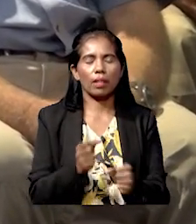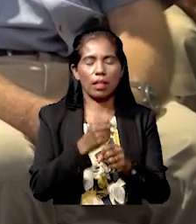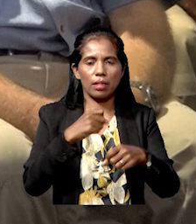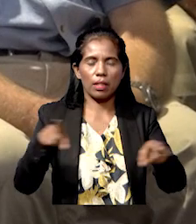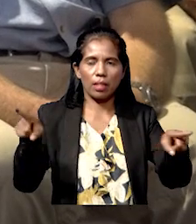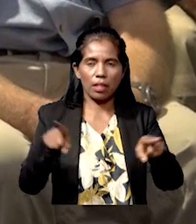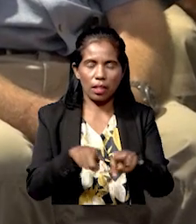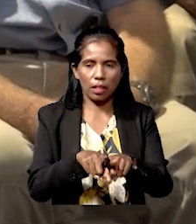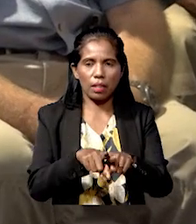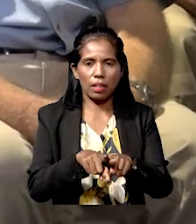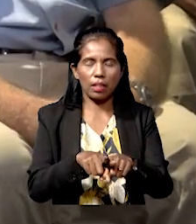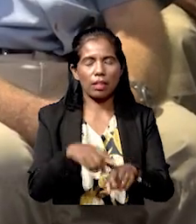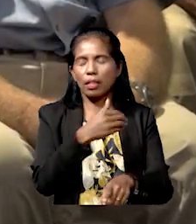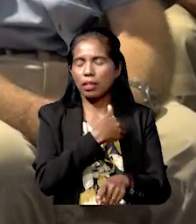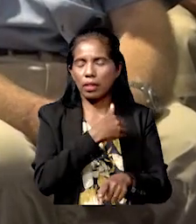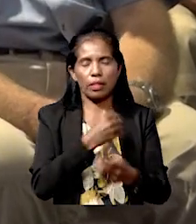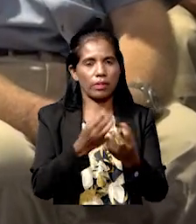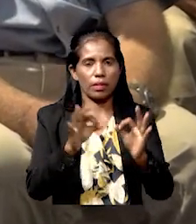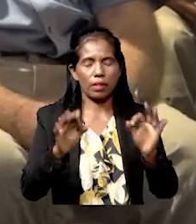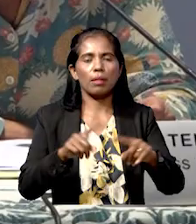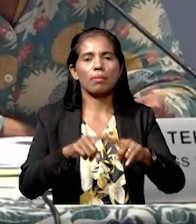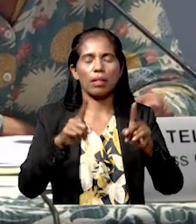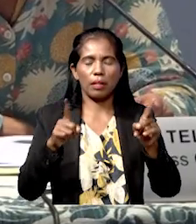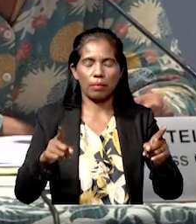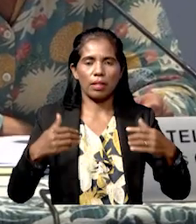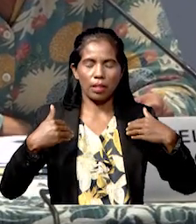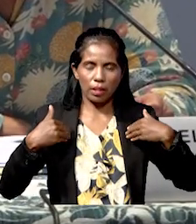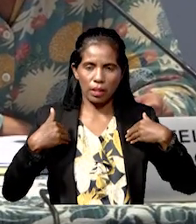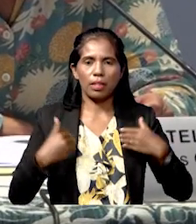hanesan preliminar date sidak final, mai be ia relatório